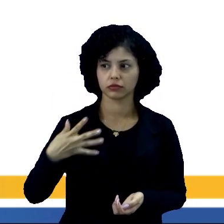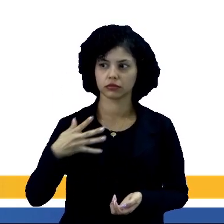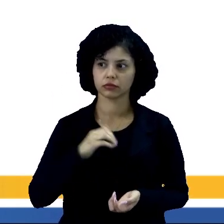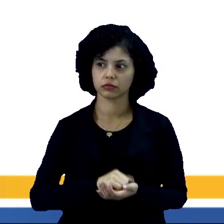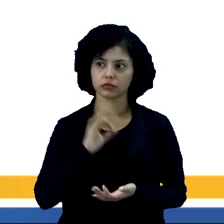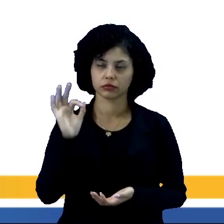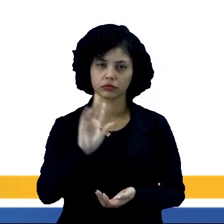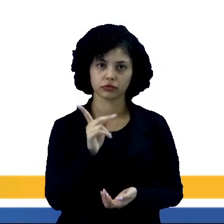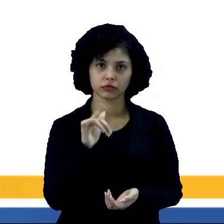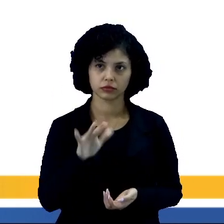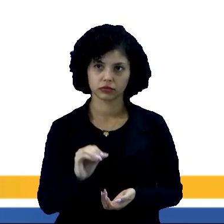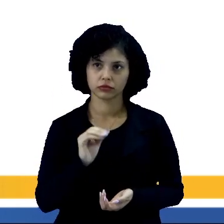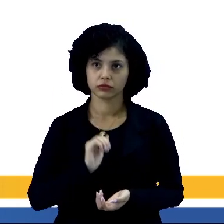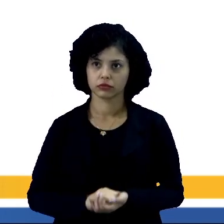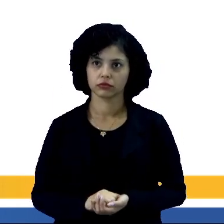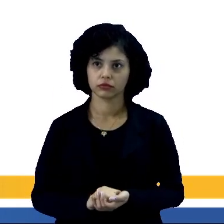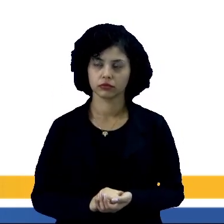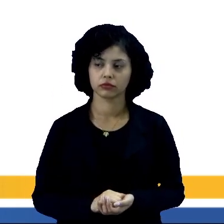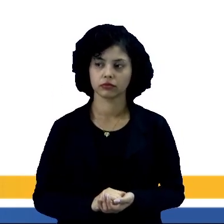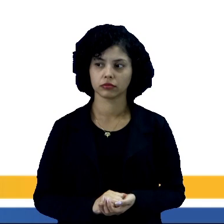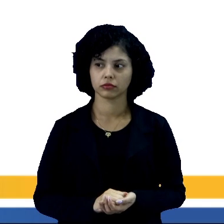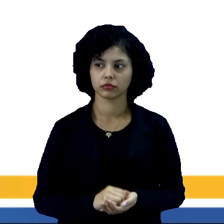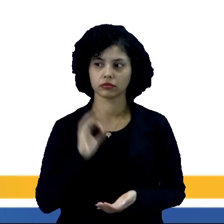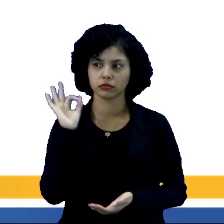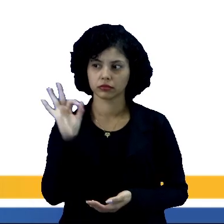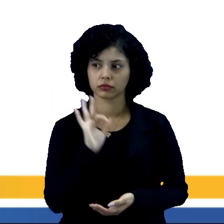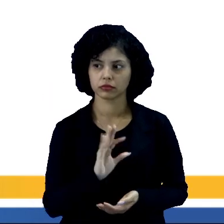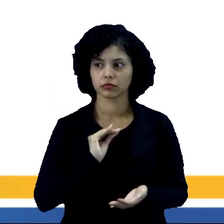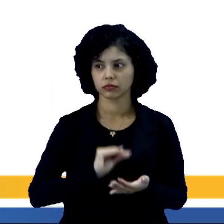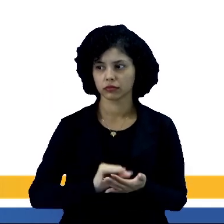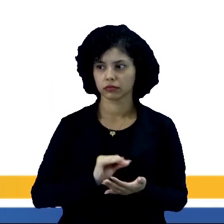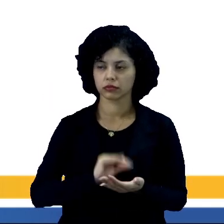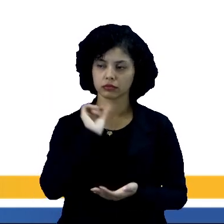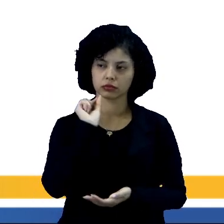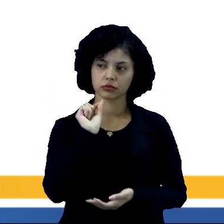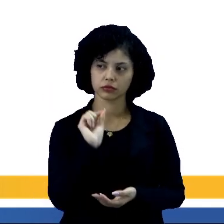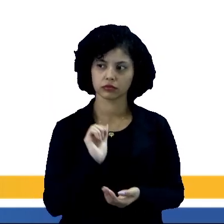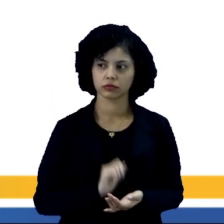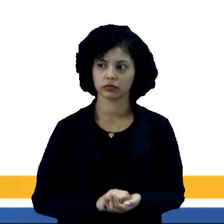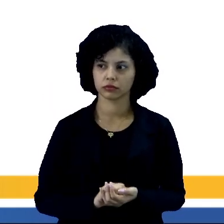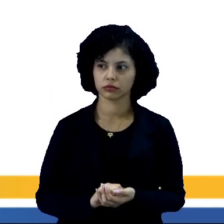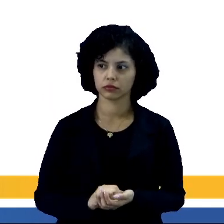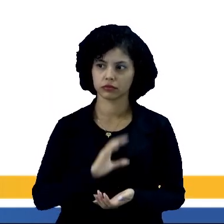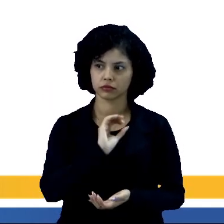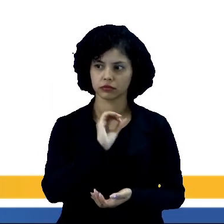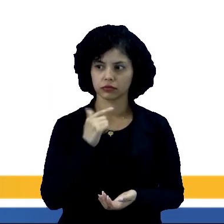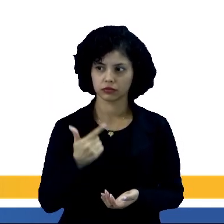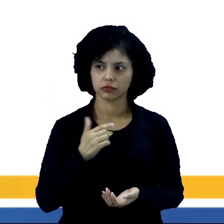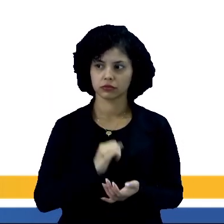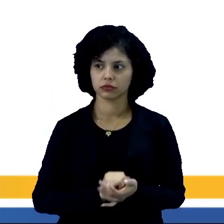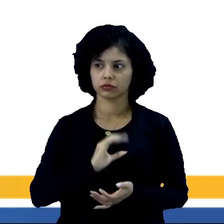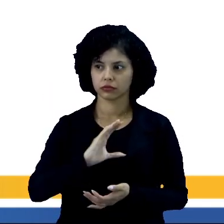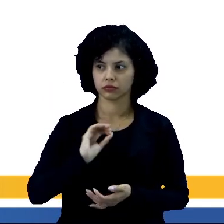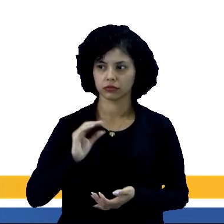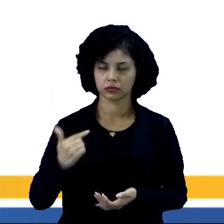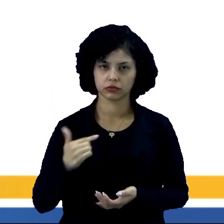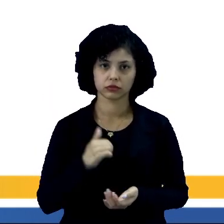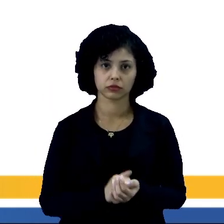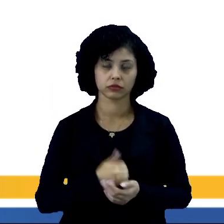e 24% de hélio. E o percentual restante, aí, o que sobra, né, vai ser oxigênio,